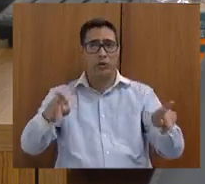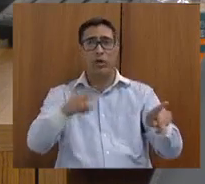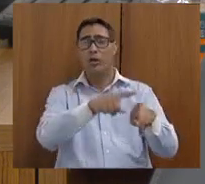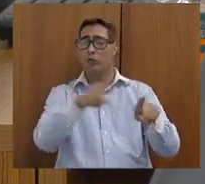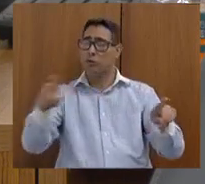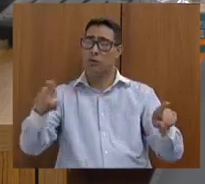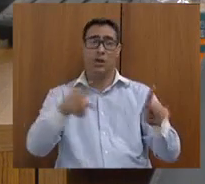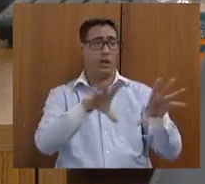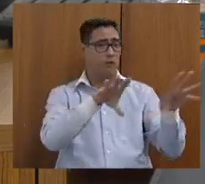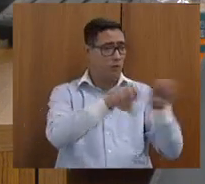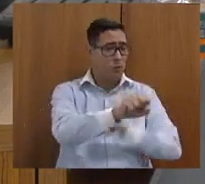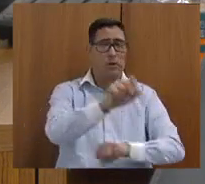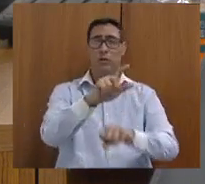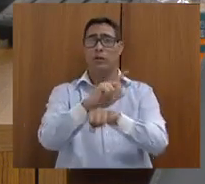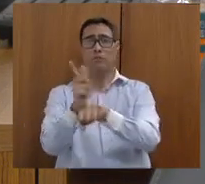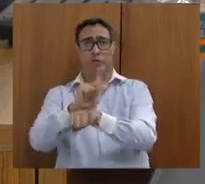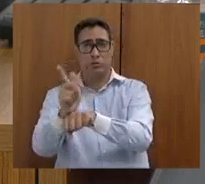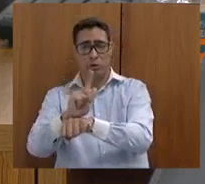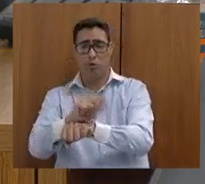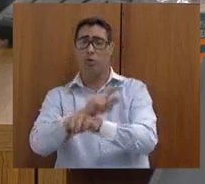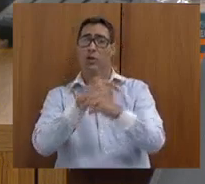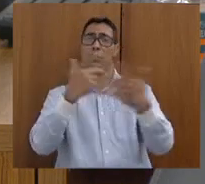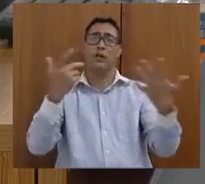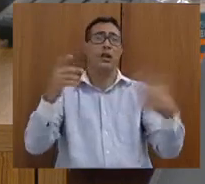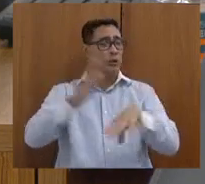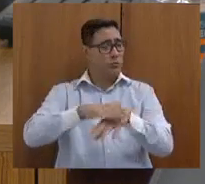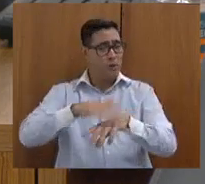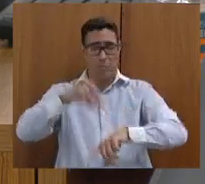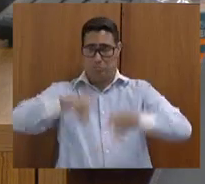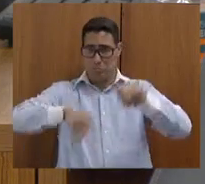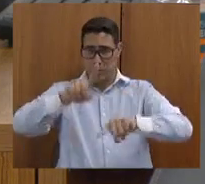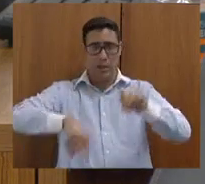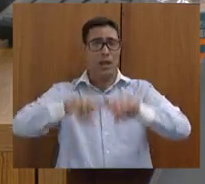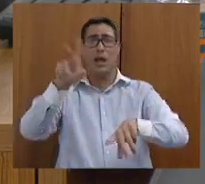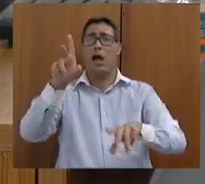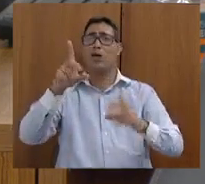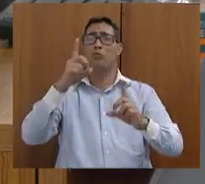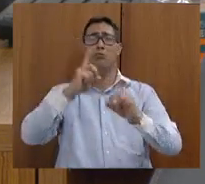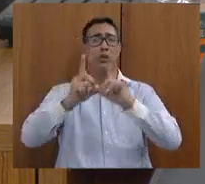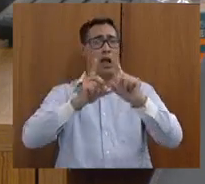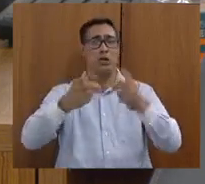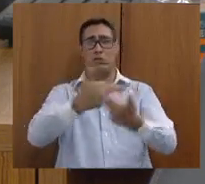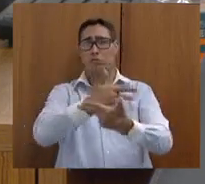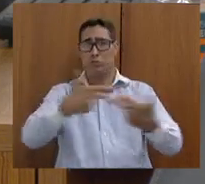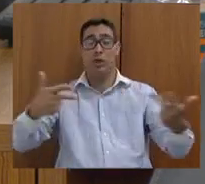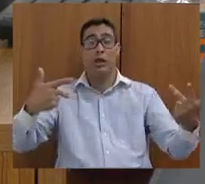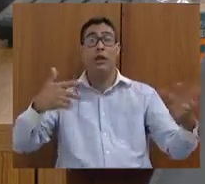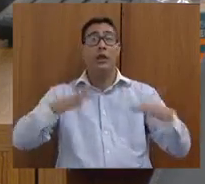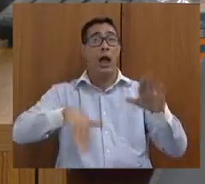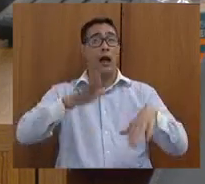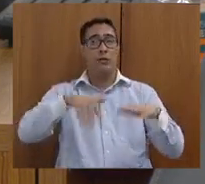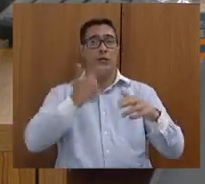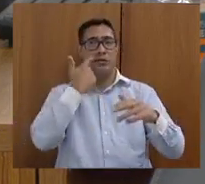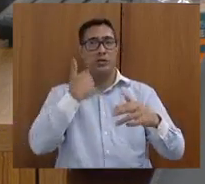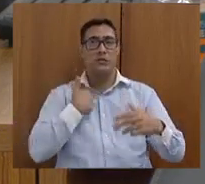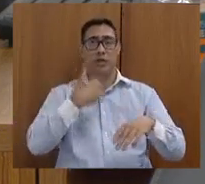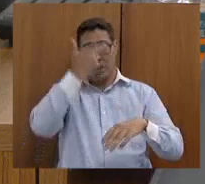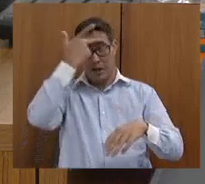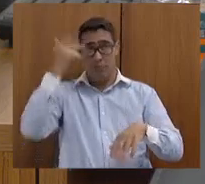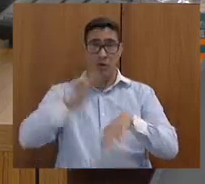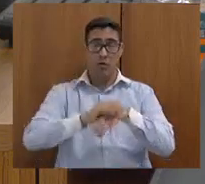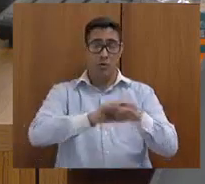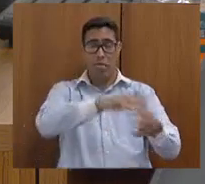conformação de gestores com aquisição de material didático porque também quando a gente olha aqui nas rubricas